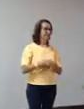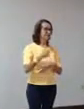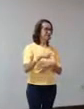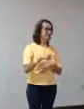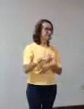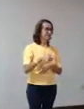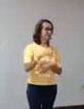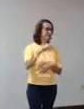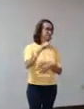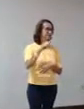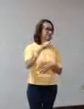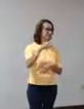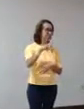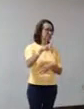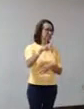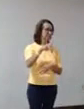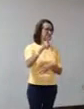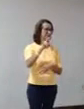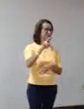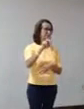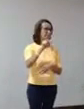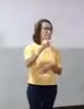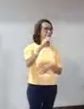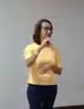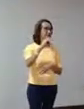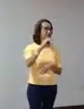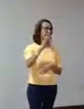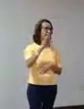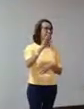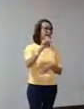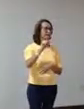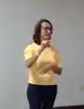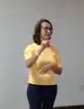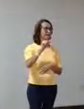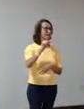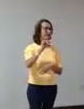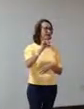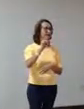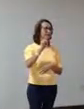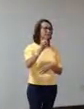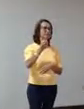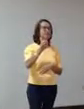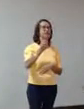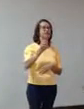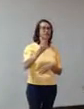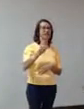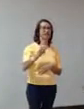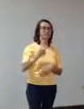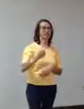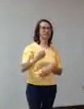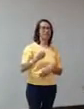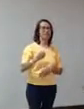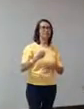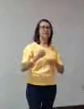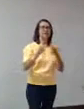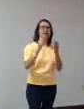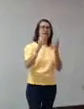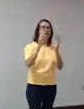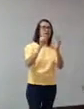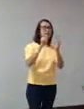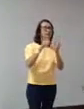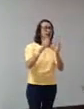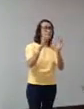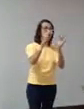Então, a gente pode fazer a correlação de redes, integrações de neurônios com ramos de